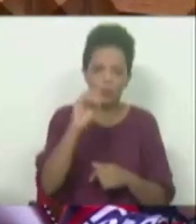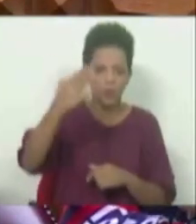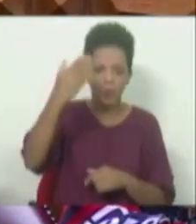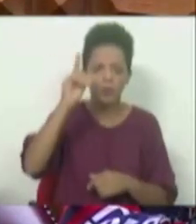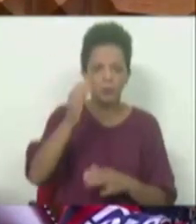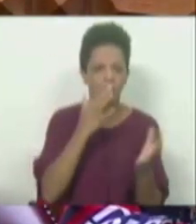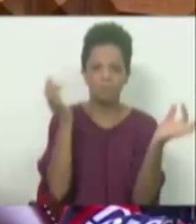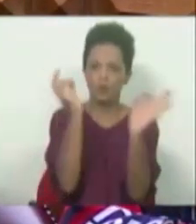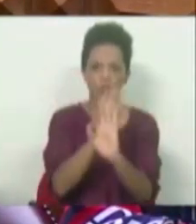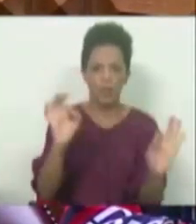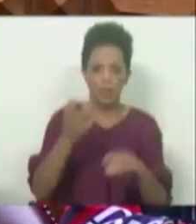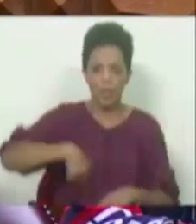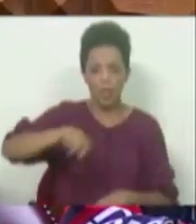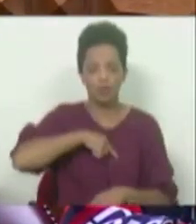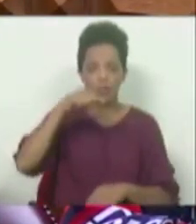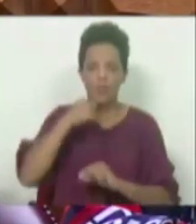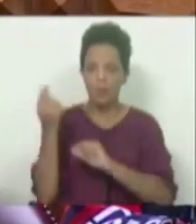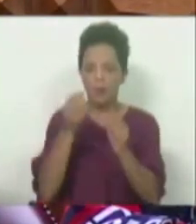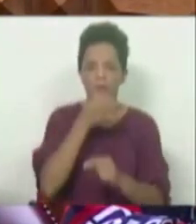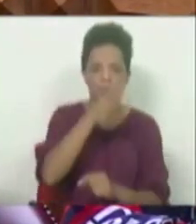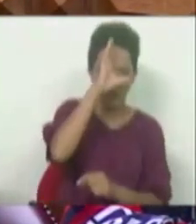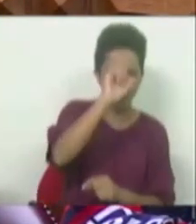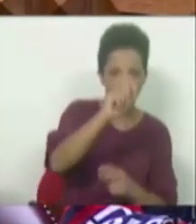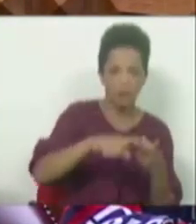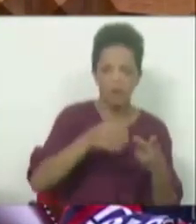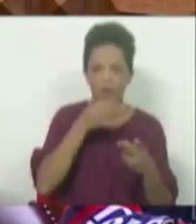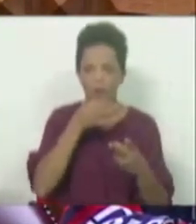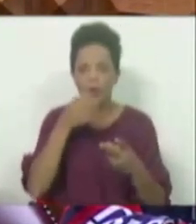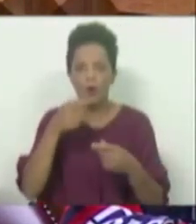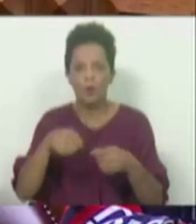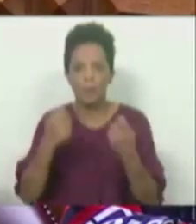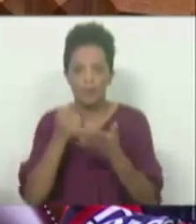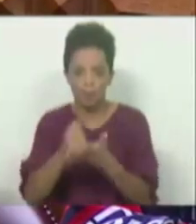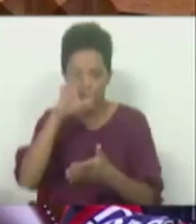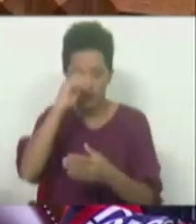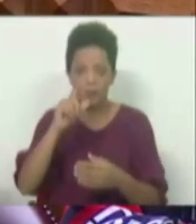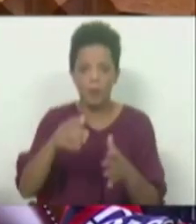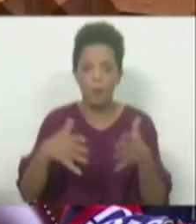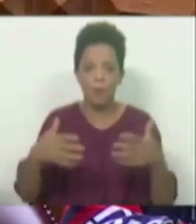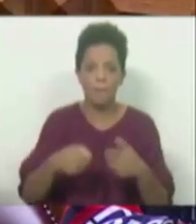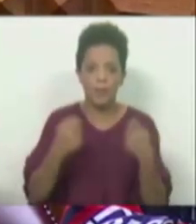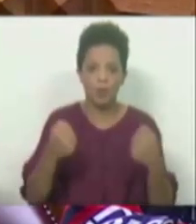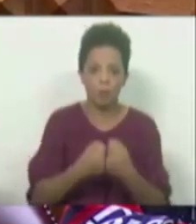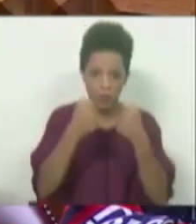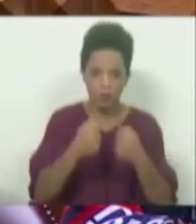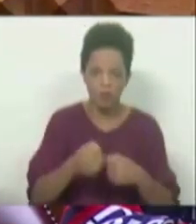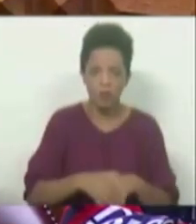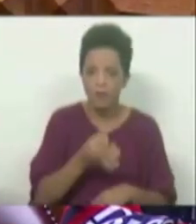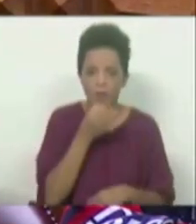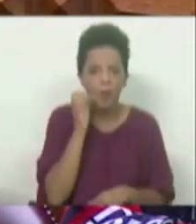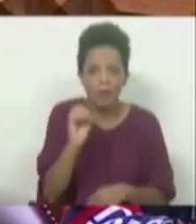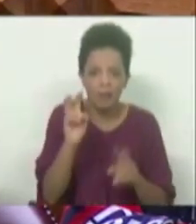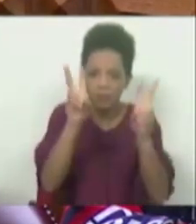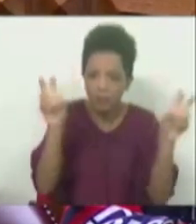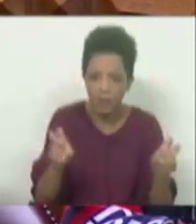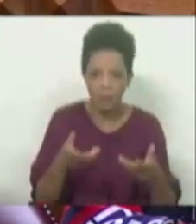é extraordinário que tenhamos estado aqui, falou o Governo, falou o partido que sustenta o Governo, falou o maior partido da oposição, e não mencionaram este